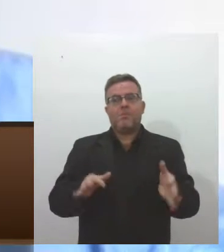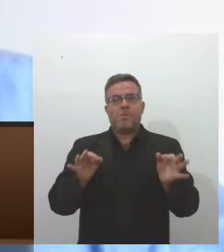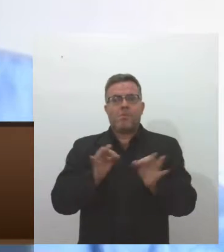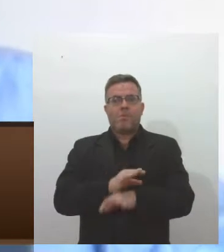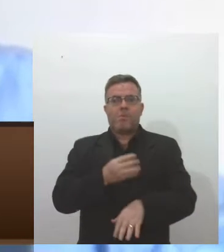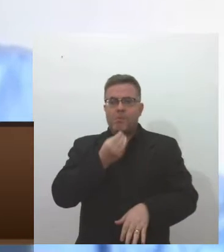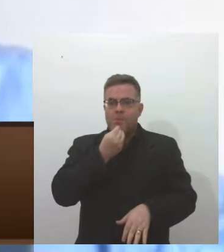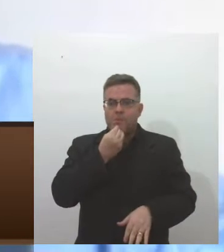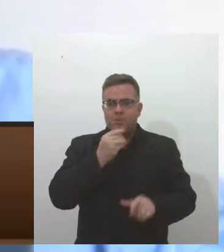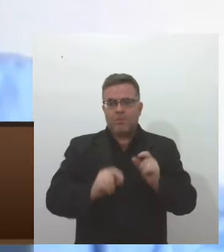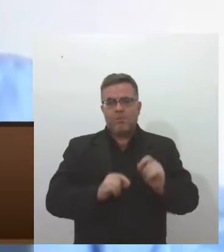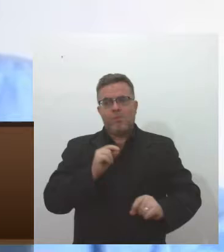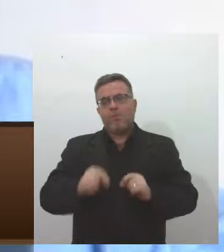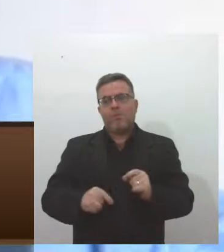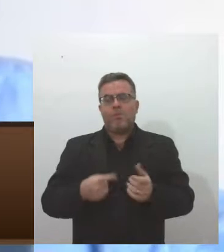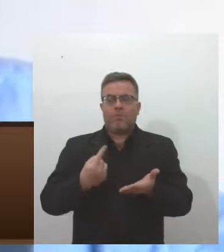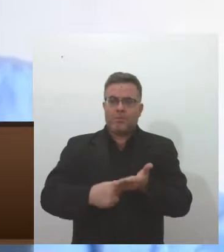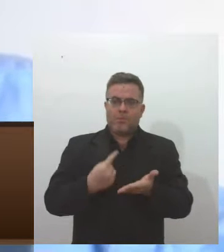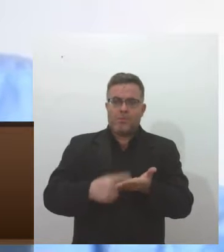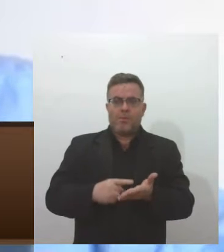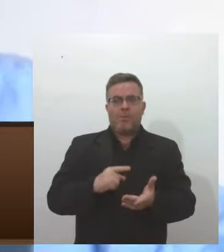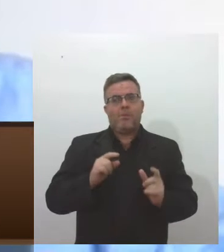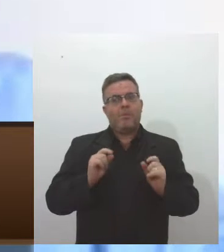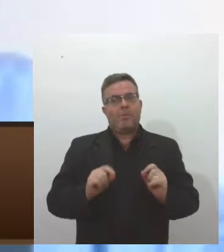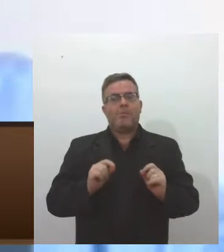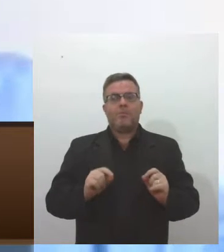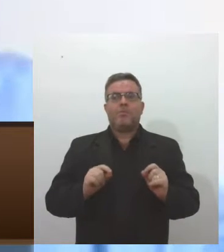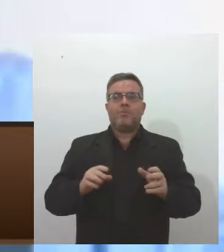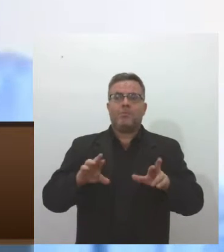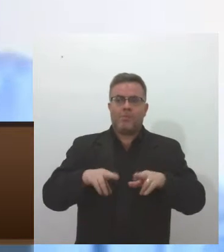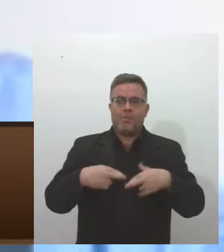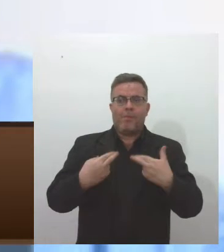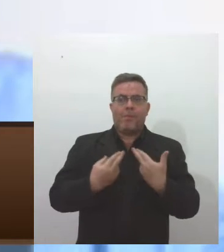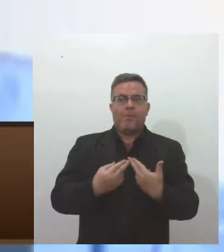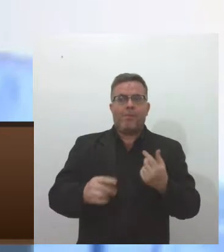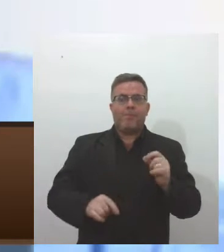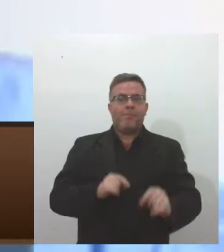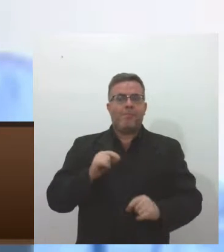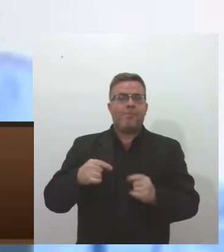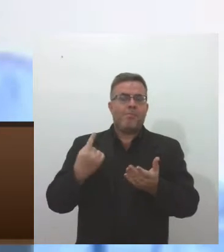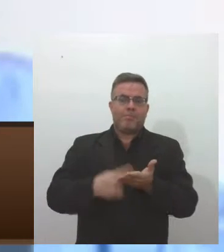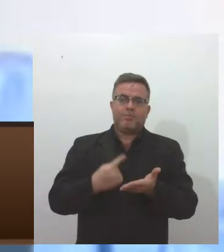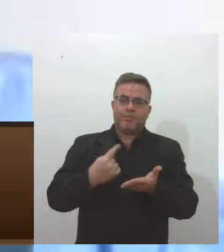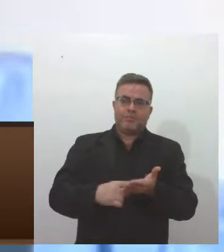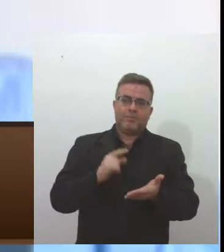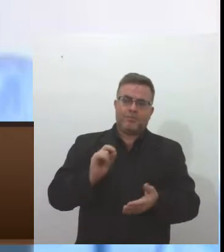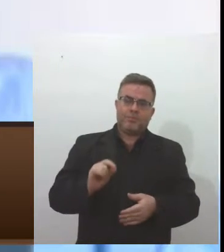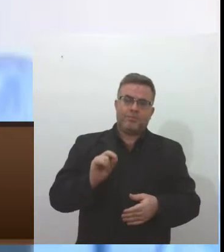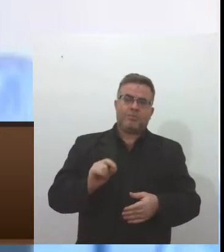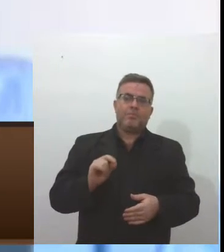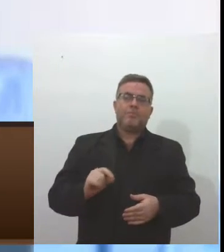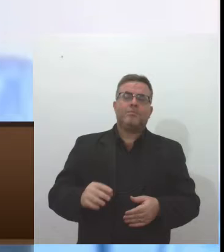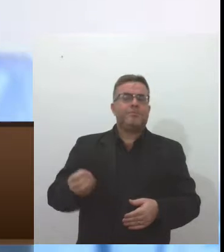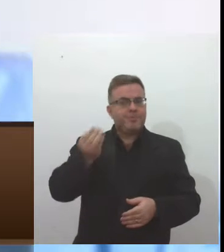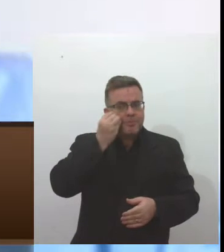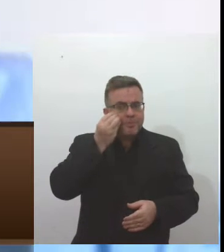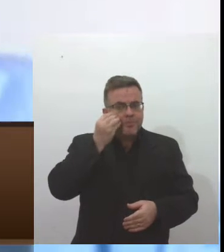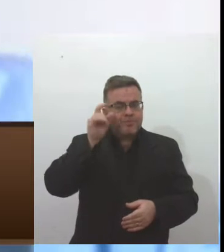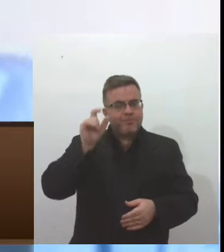de participar com o governador Belivaldo Chagas de uma reunião com o presidente da ABRAP